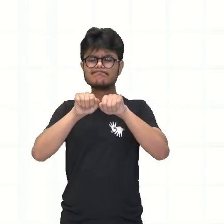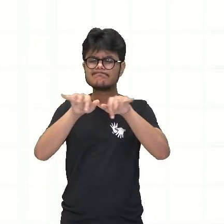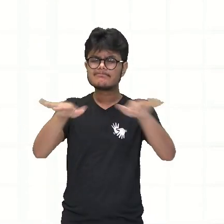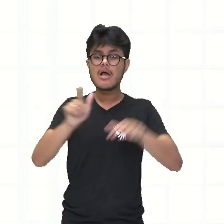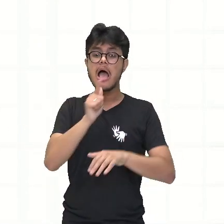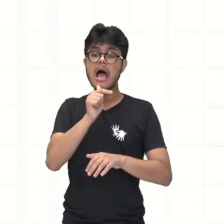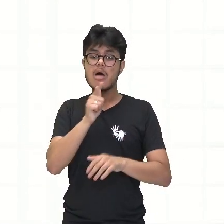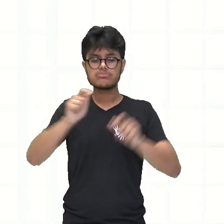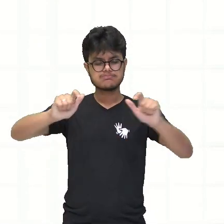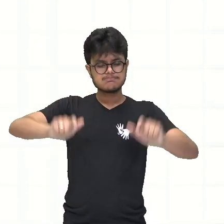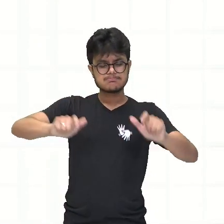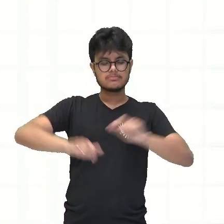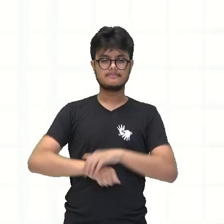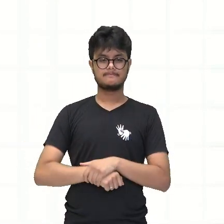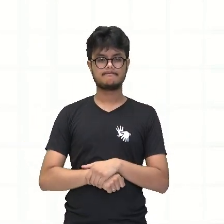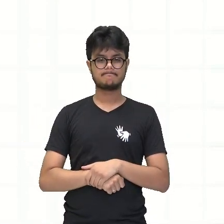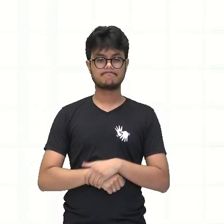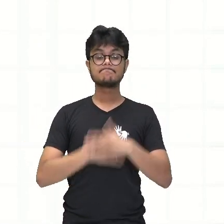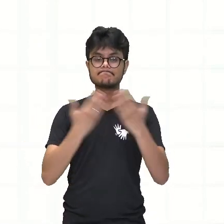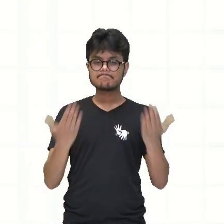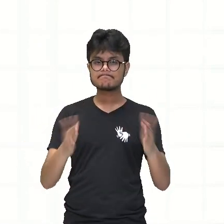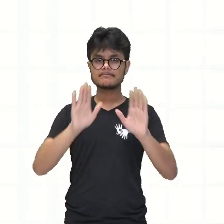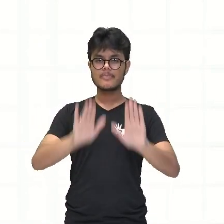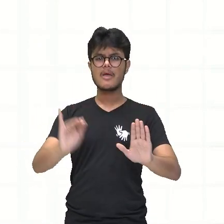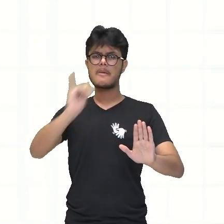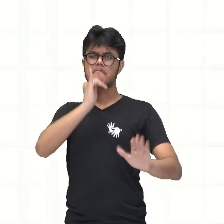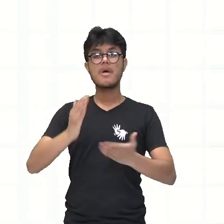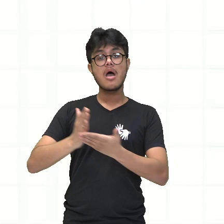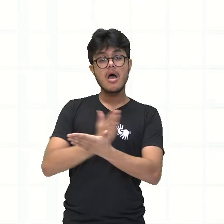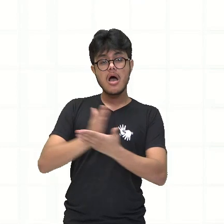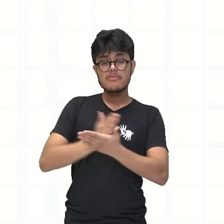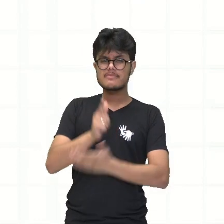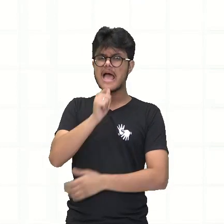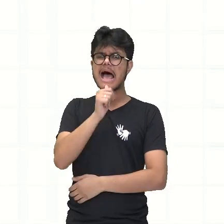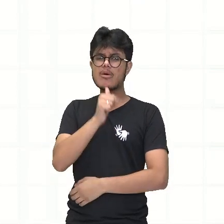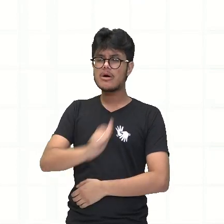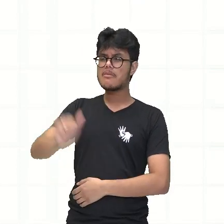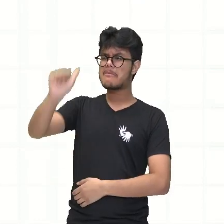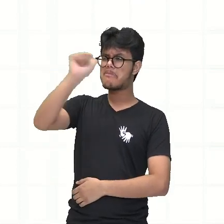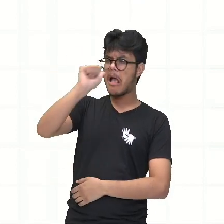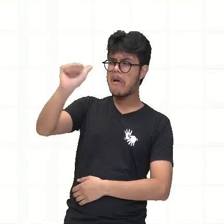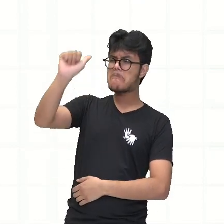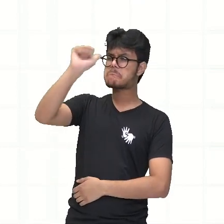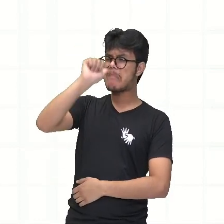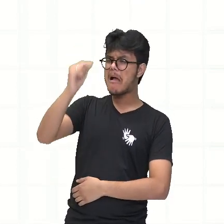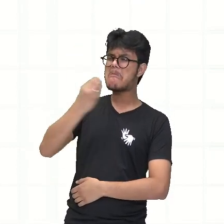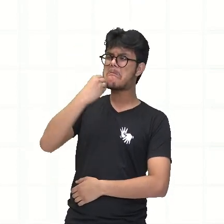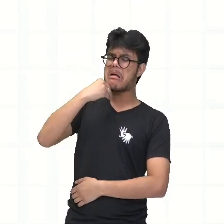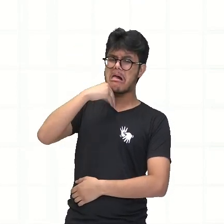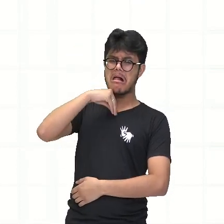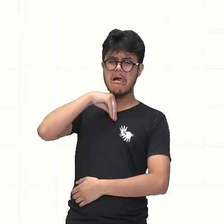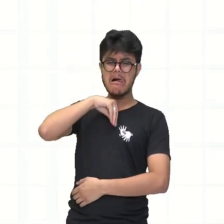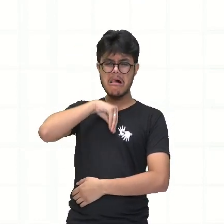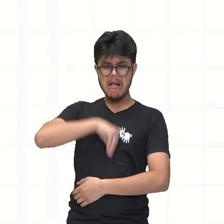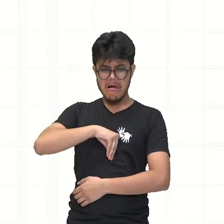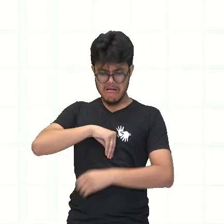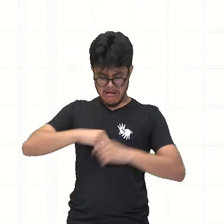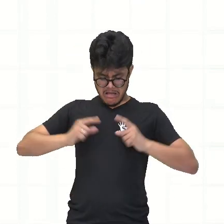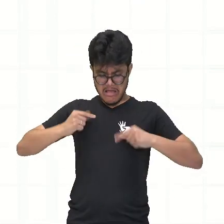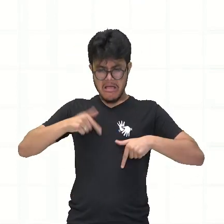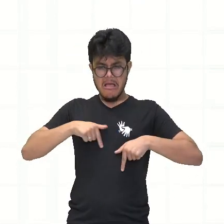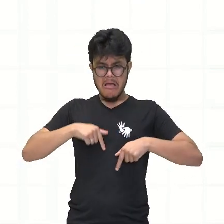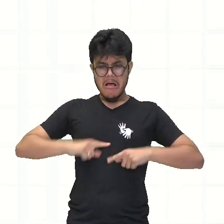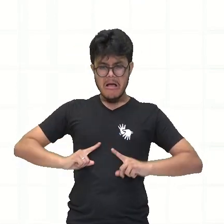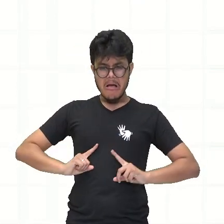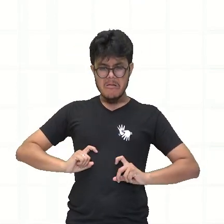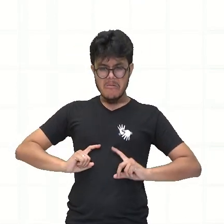hídrica. Elas são causadas pela ingestão de água contaminada por micro-organismos que causam doenças. Eles são chamados